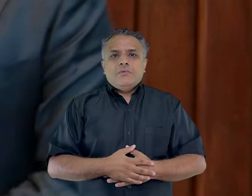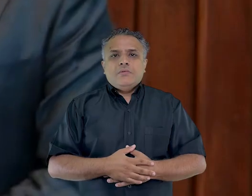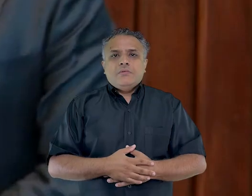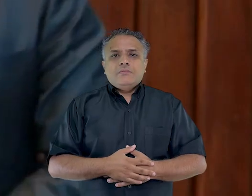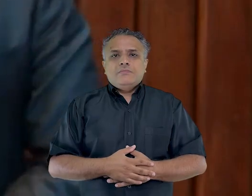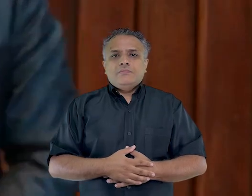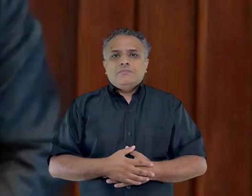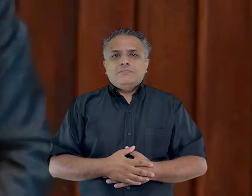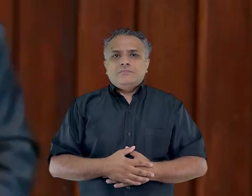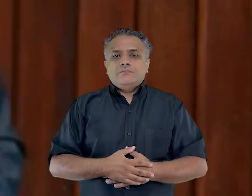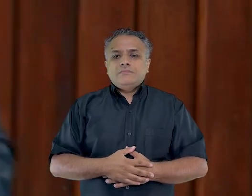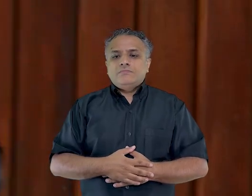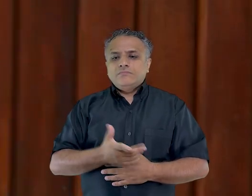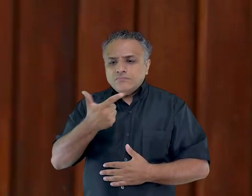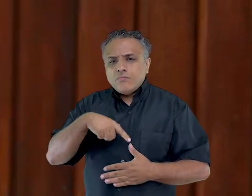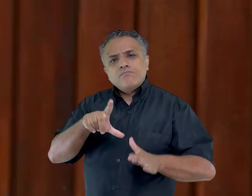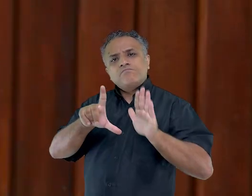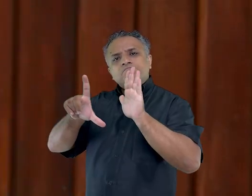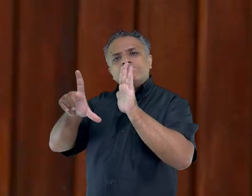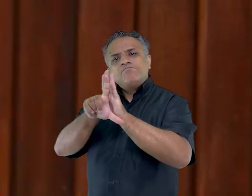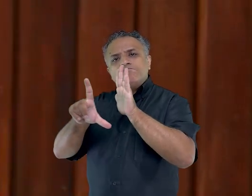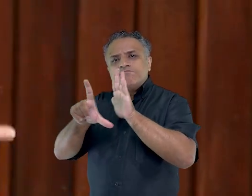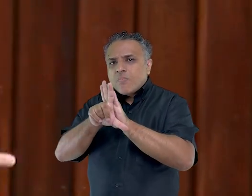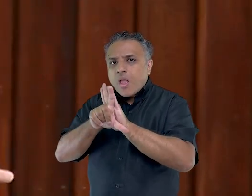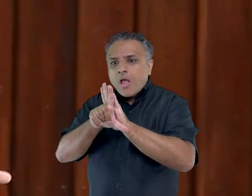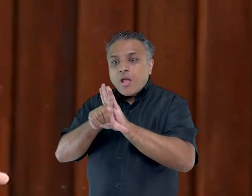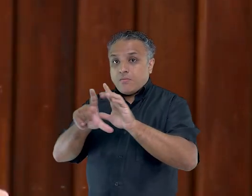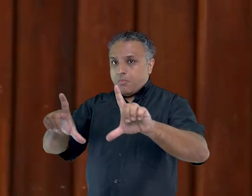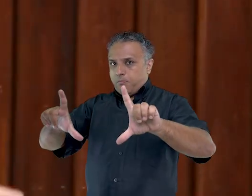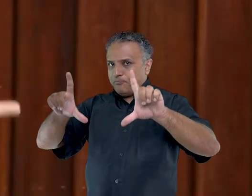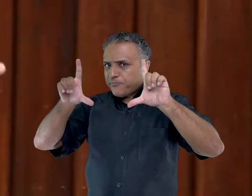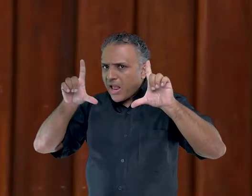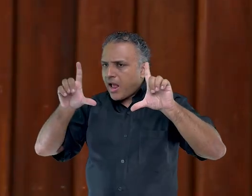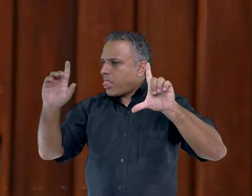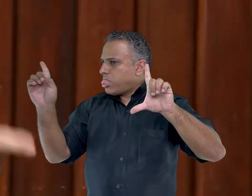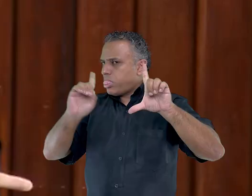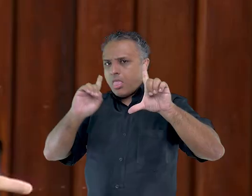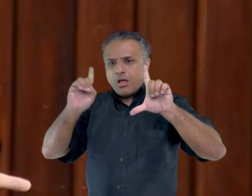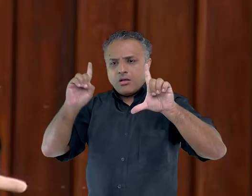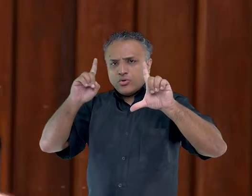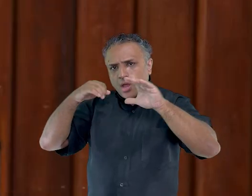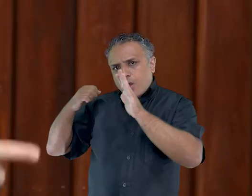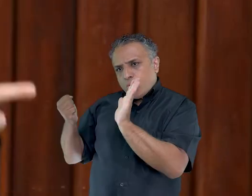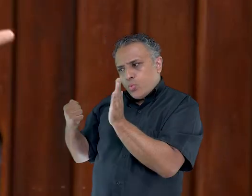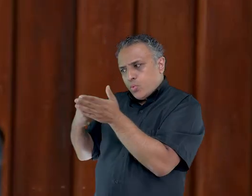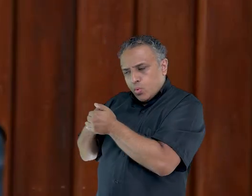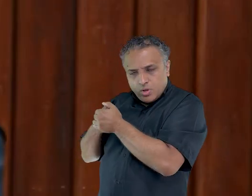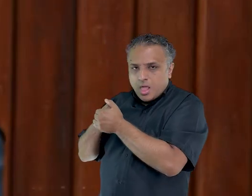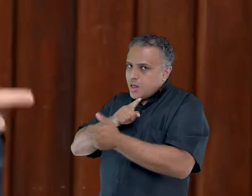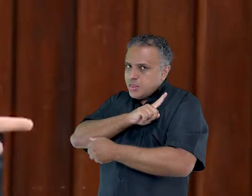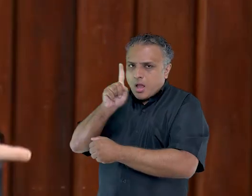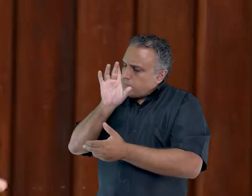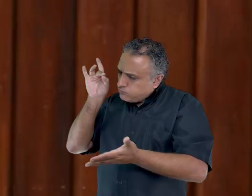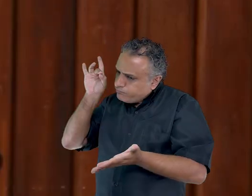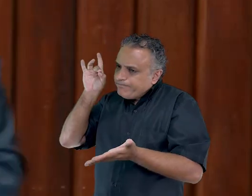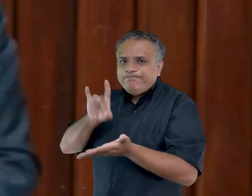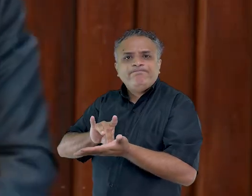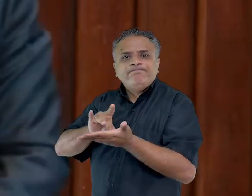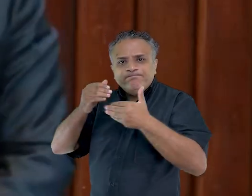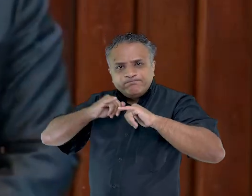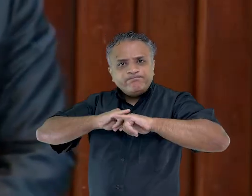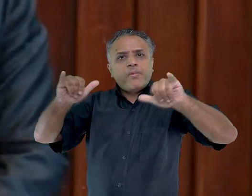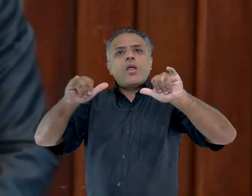A nossa legitimidade não está na capa, não está na toga, a nossa legitimidade está